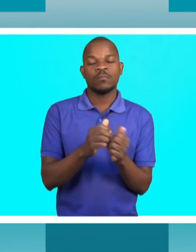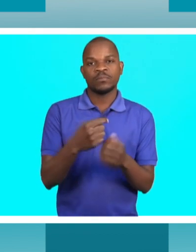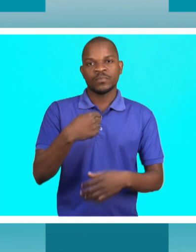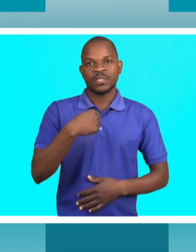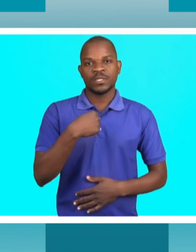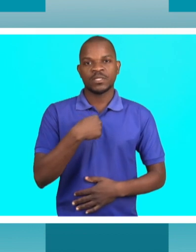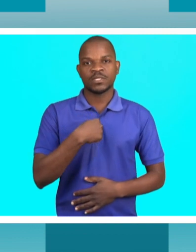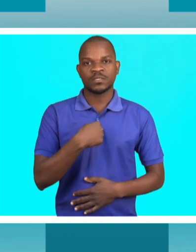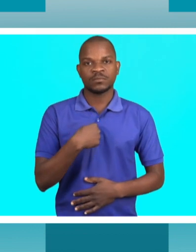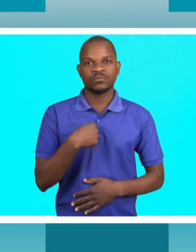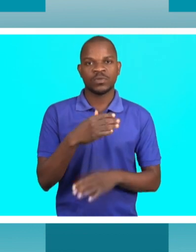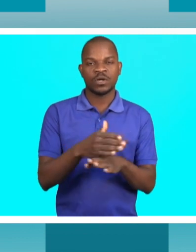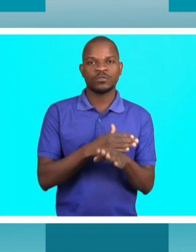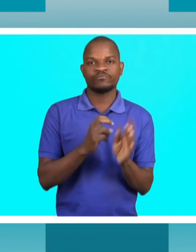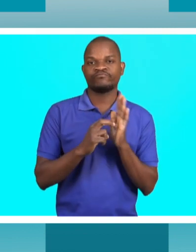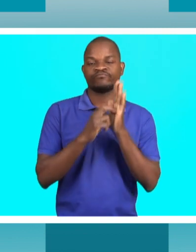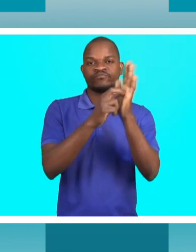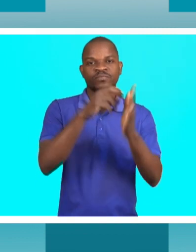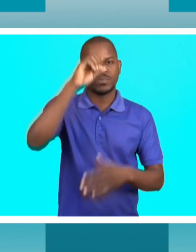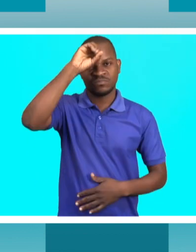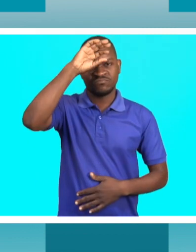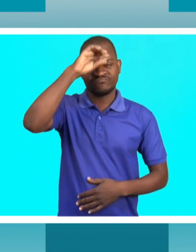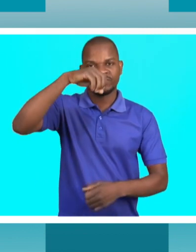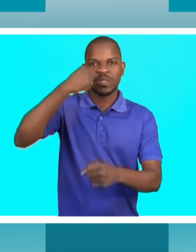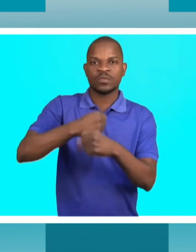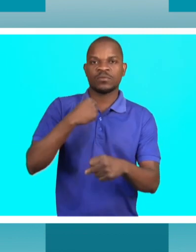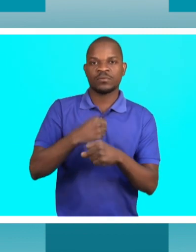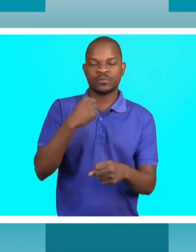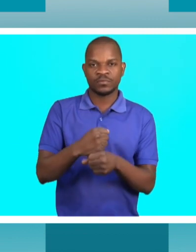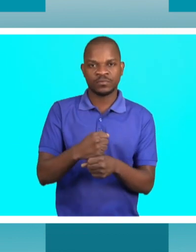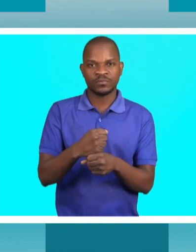eu estava na África do Sul, trabalhei na África do Sul.